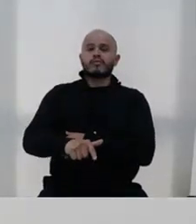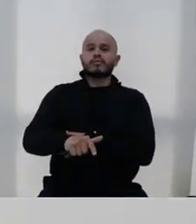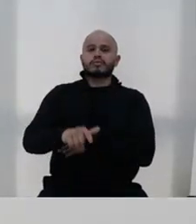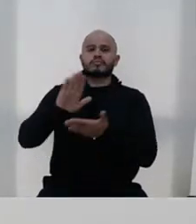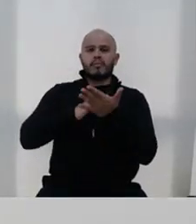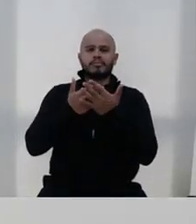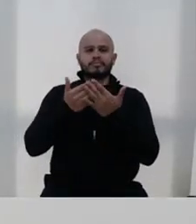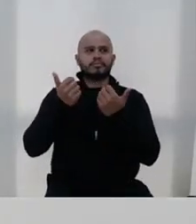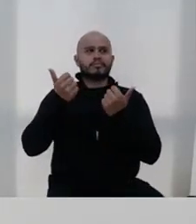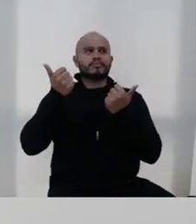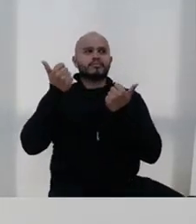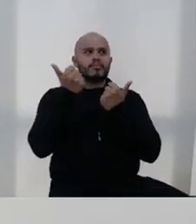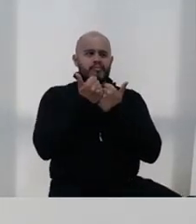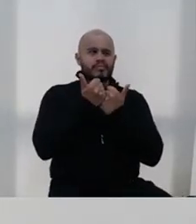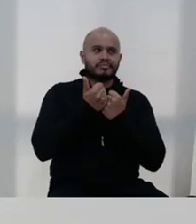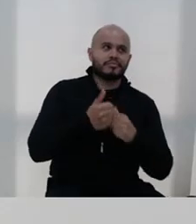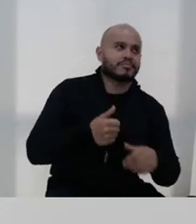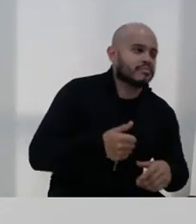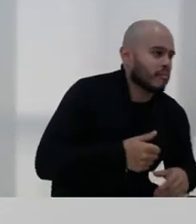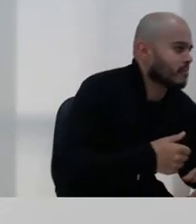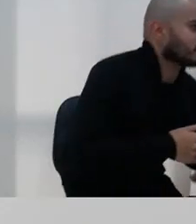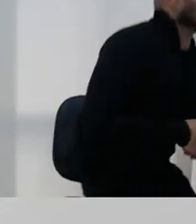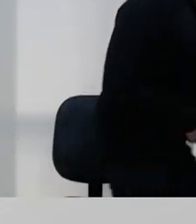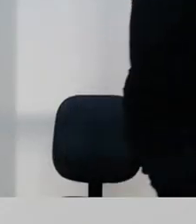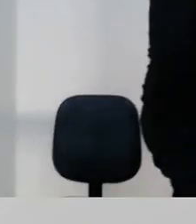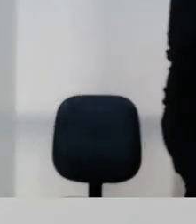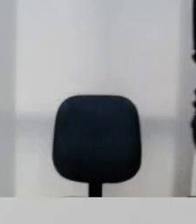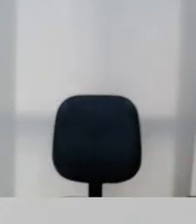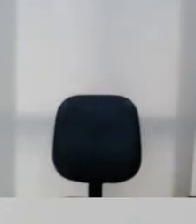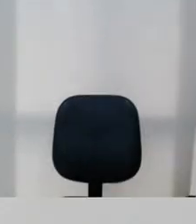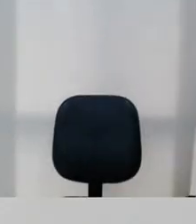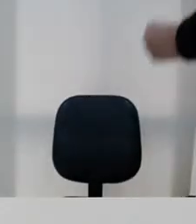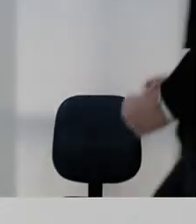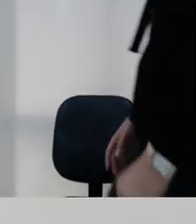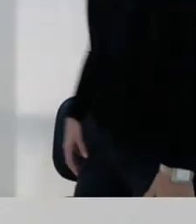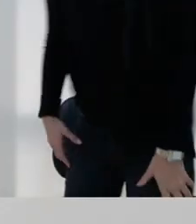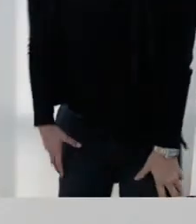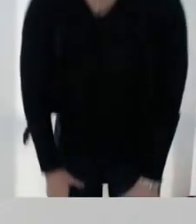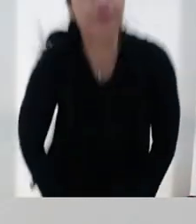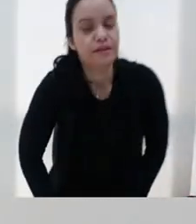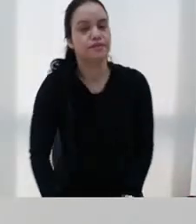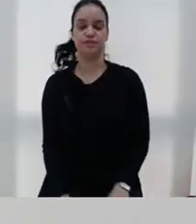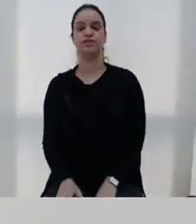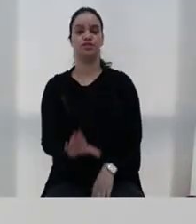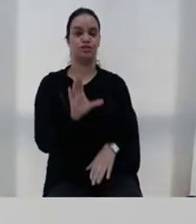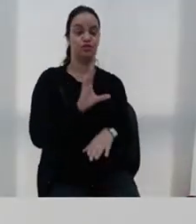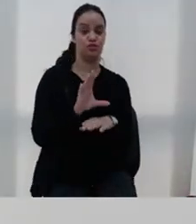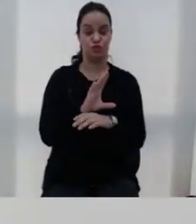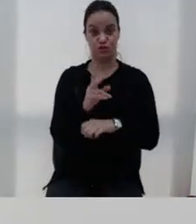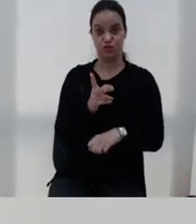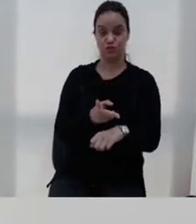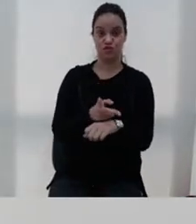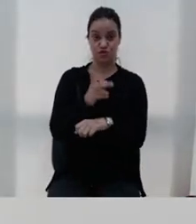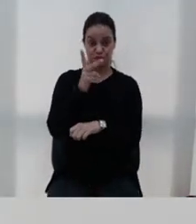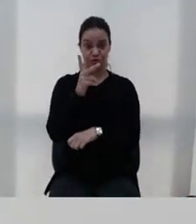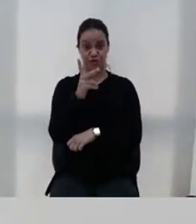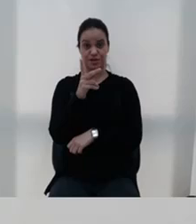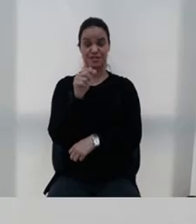nós temos uma série de providências para o recredenciamento dos cursos de pós-graduação da Defensoria Pública do Estado de São Paulo, que são